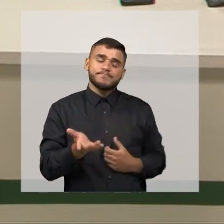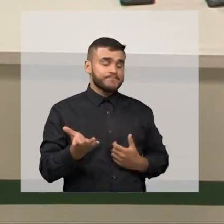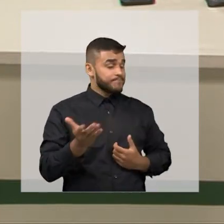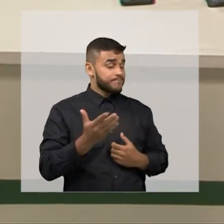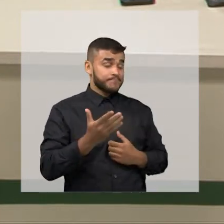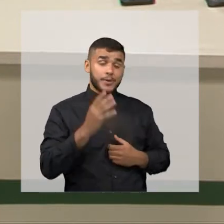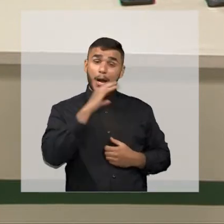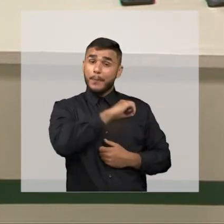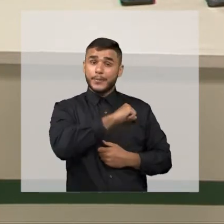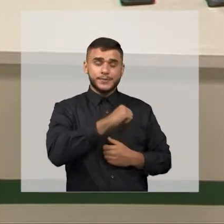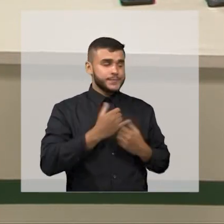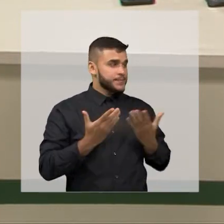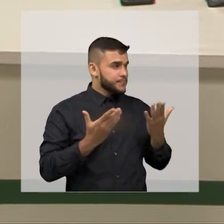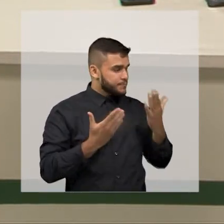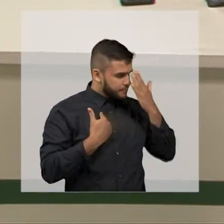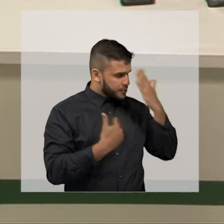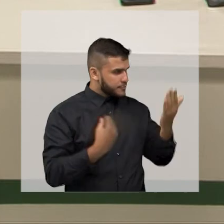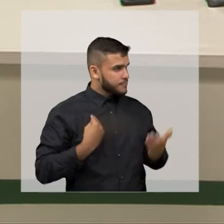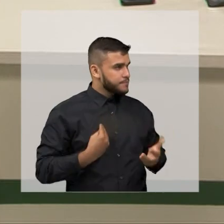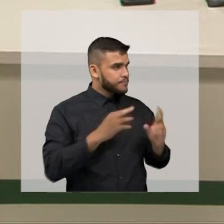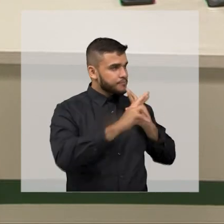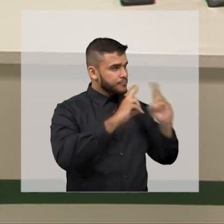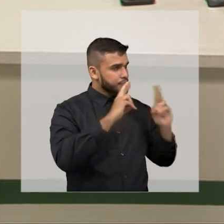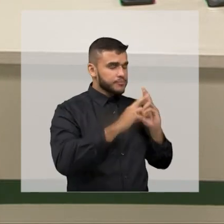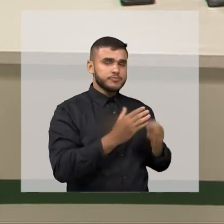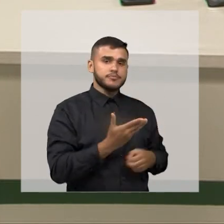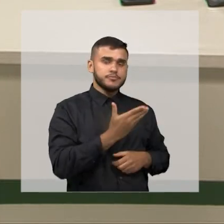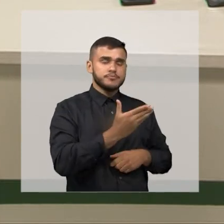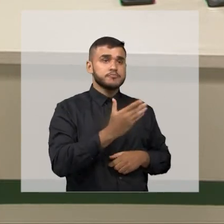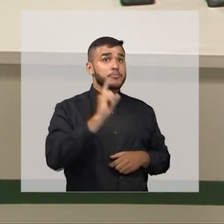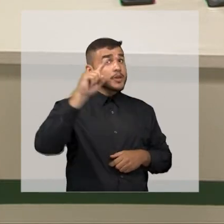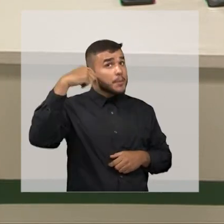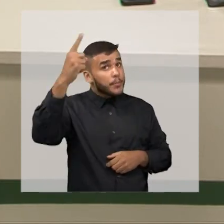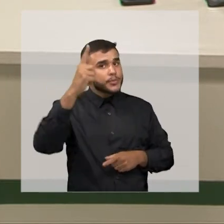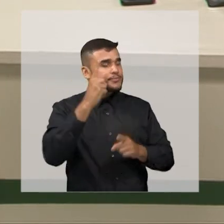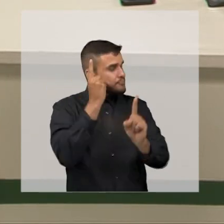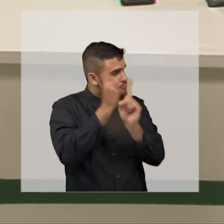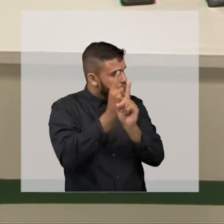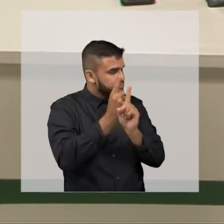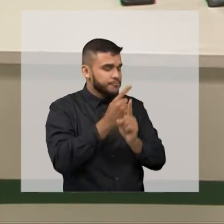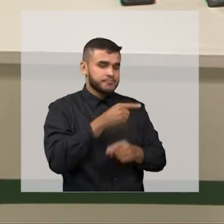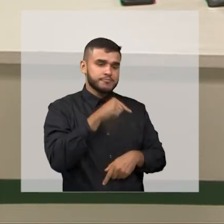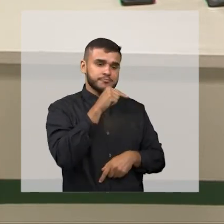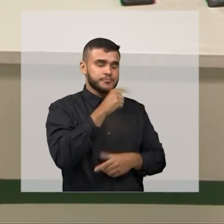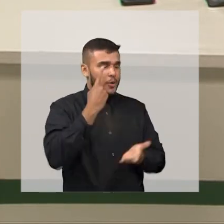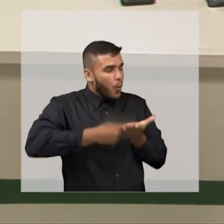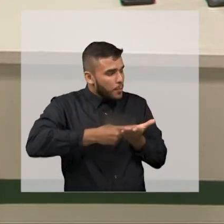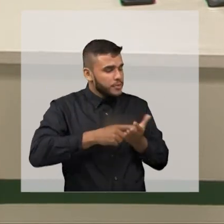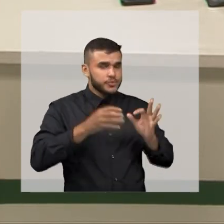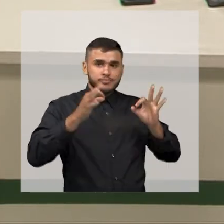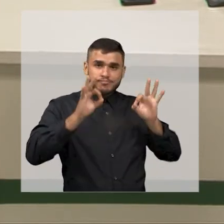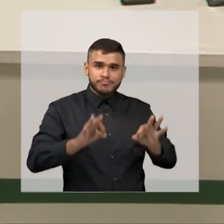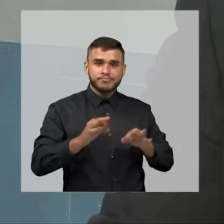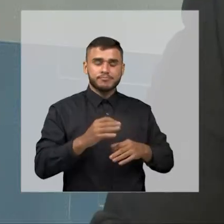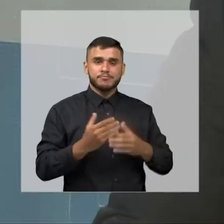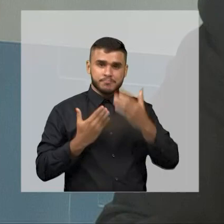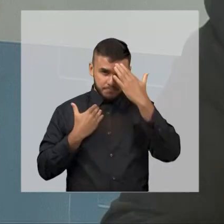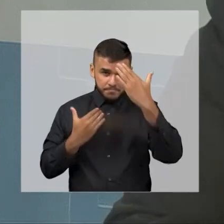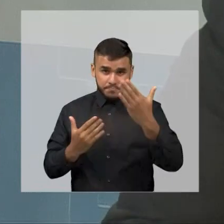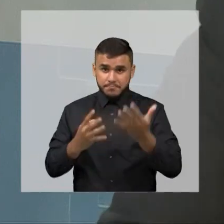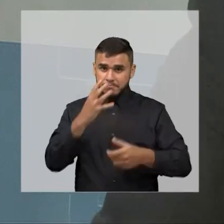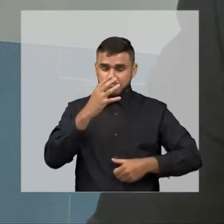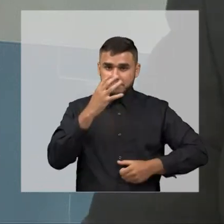mais. Obrigado pela presença e outra oportunidade a gente amplia esse papo. Agradecer a